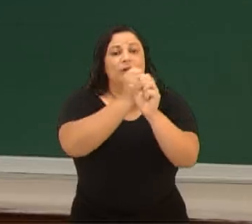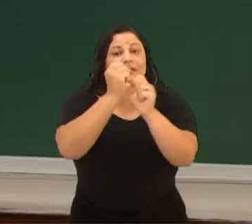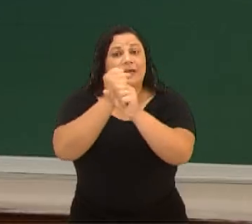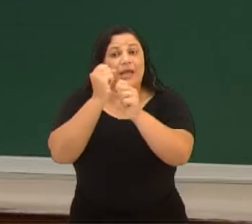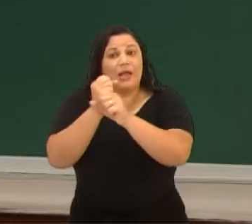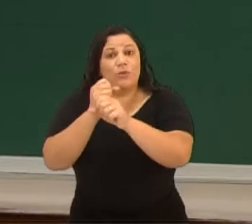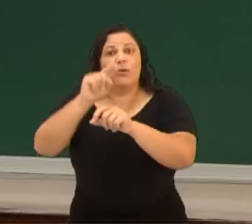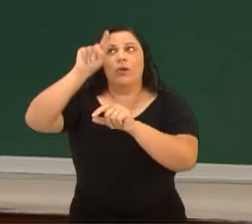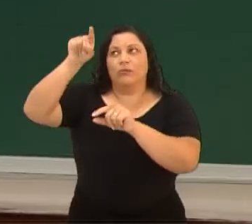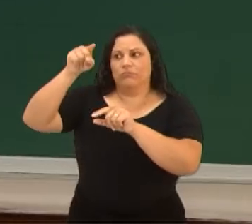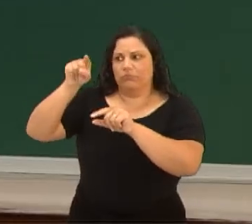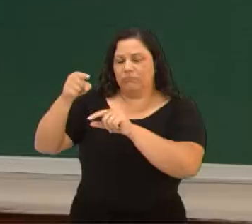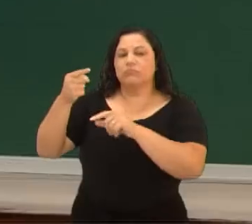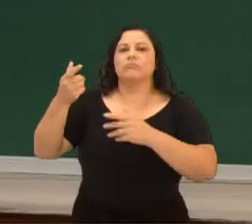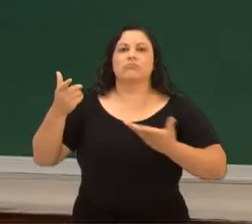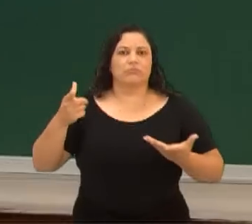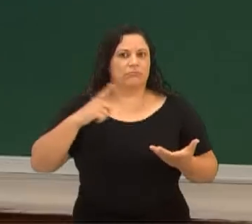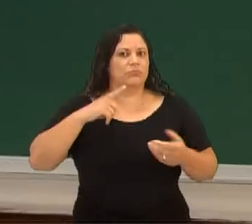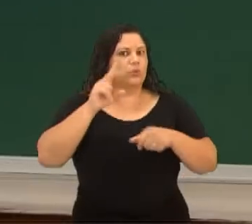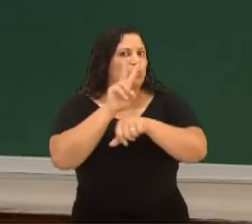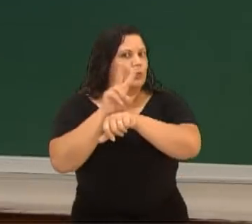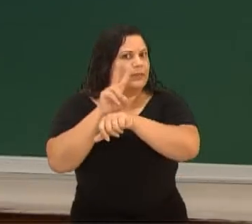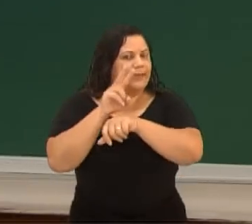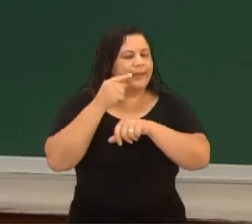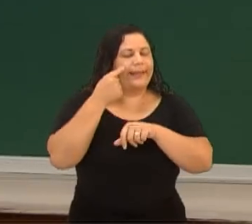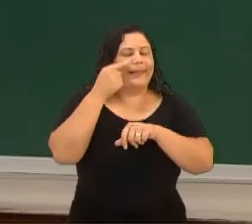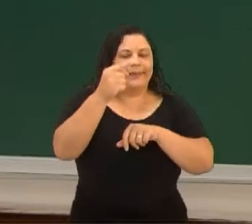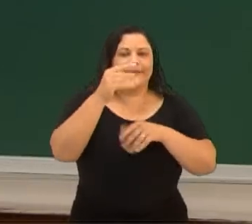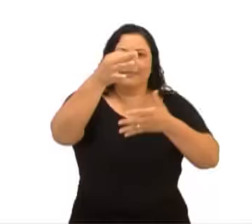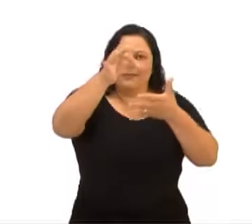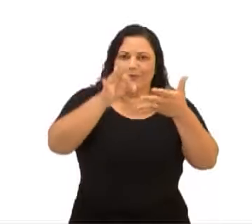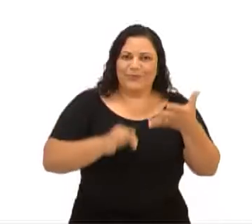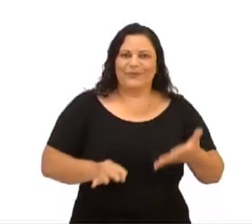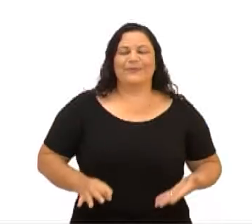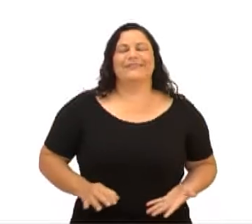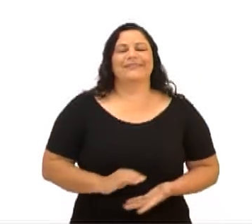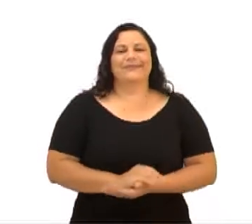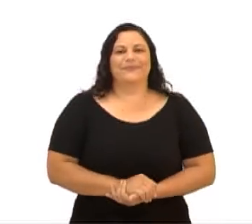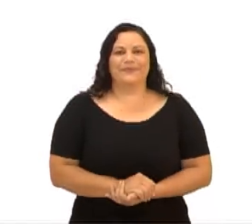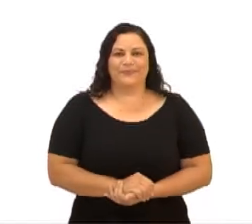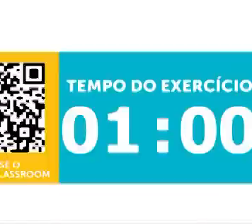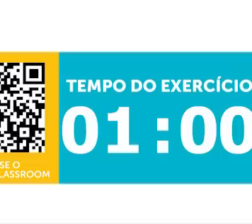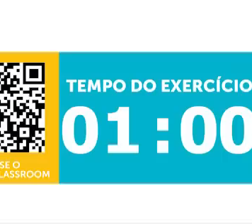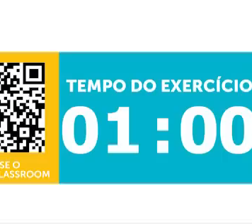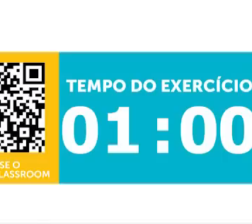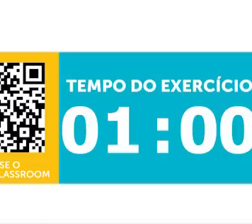cuida da vírgula se tiver uma vírgula e daqui a pouco a gente corrige.